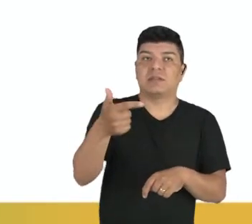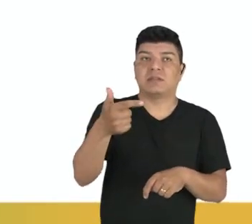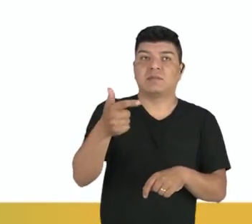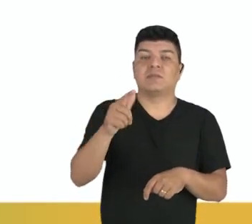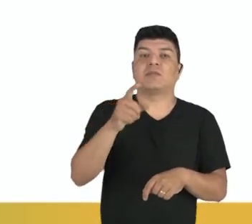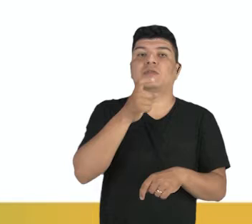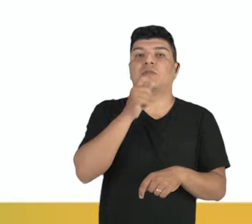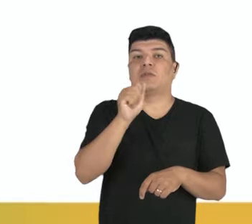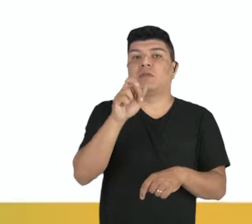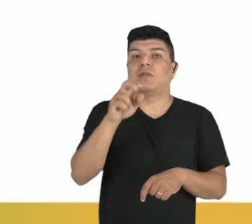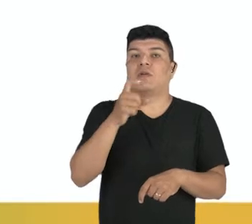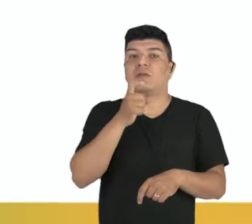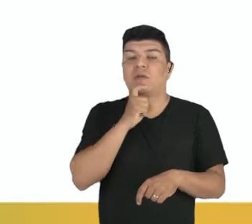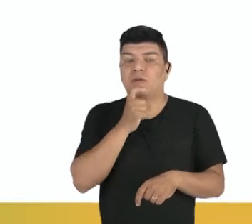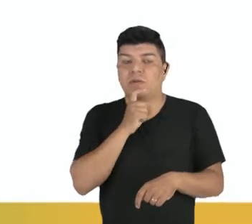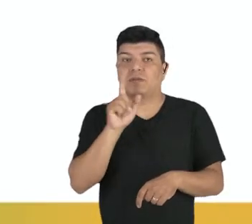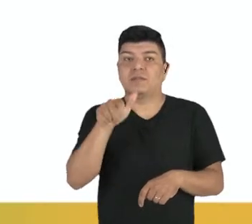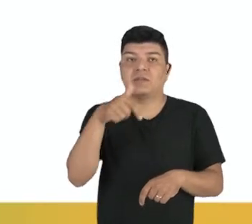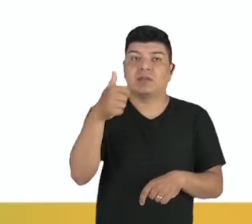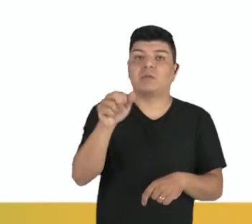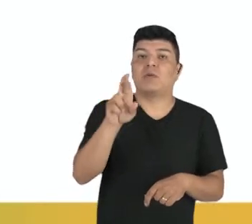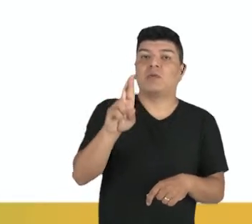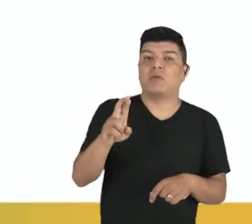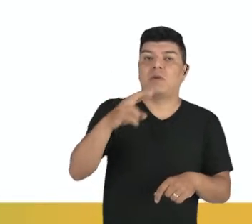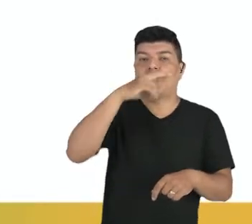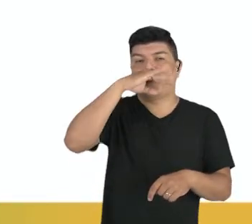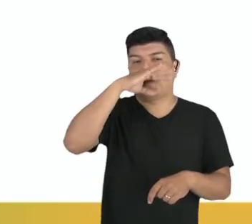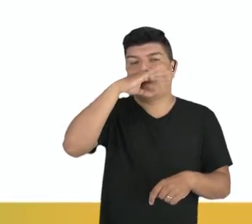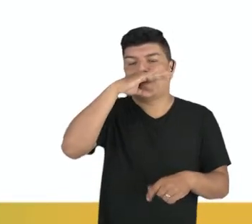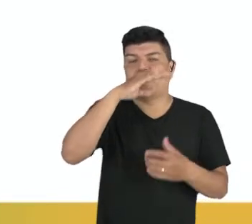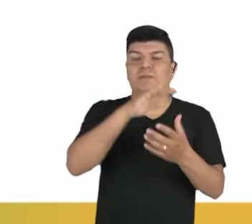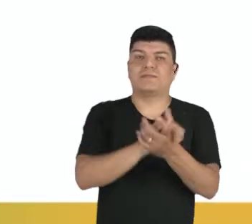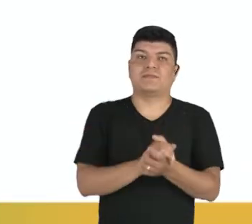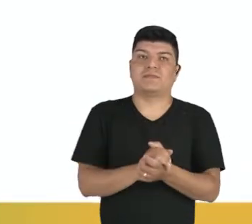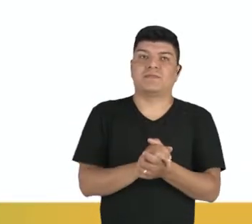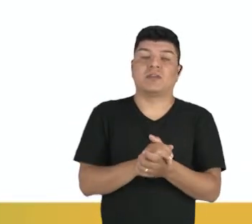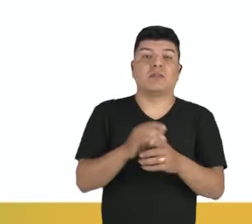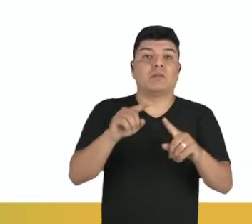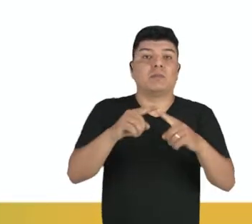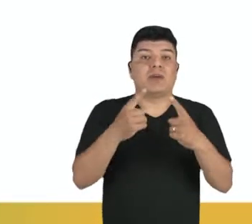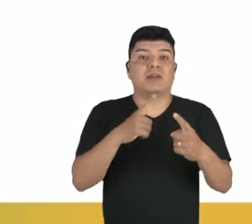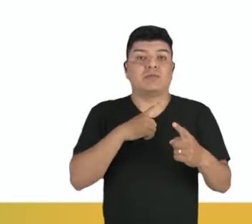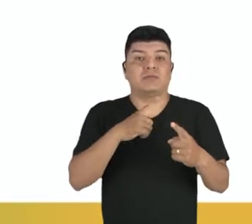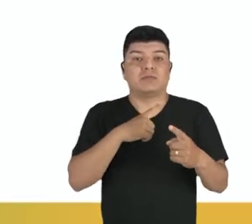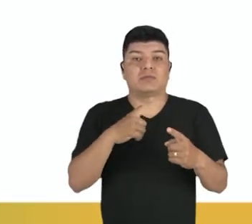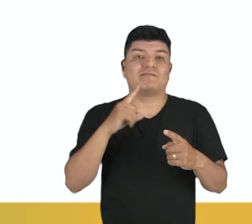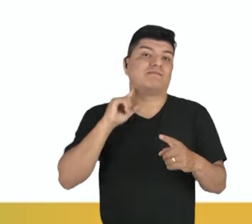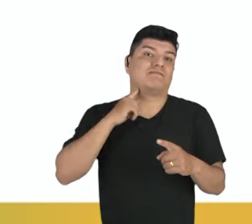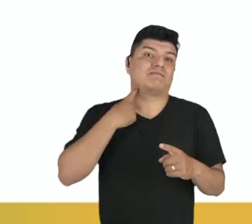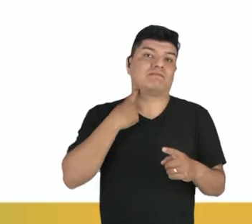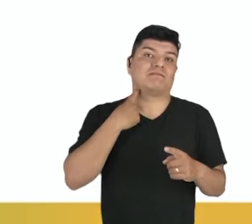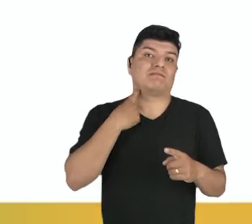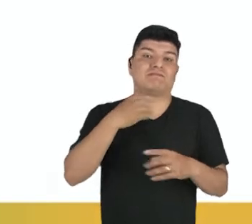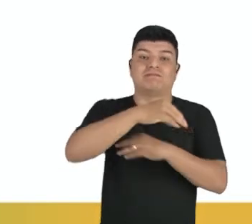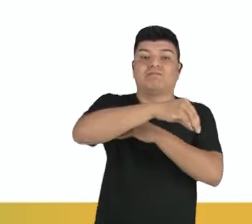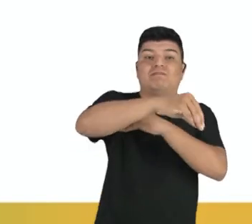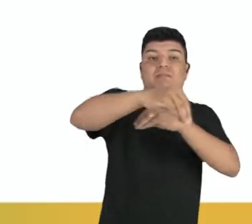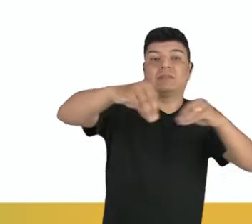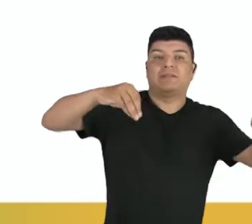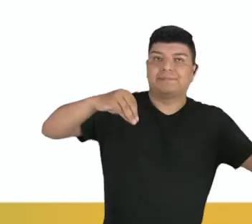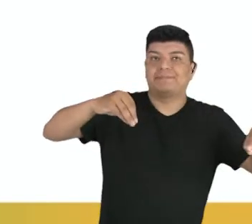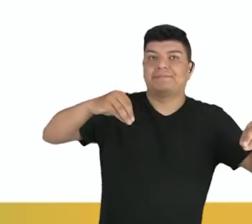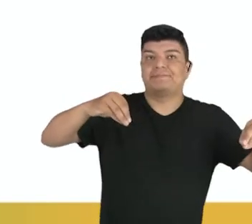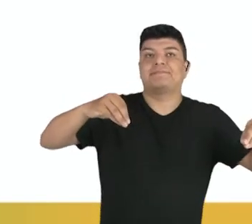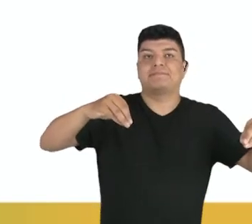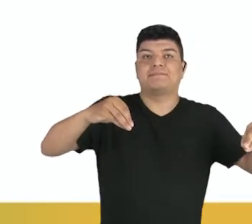e o ar quente. Quando o ar está muito poluído pelas queimadas e tudo mais, acontece o inverso, como está no segundo